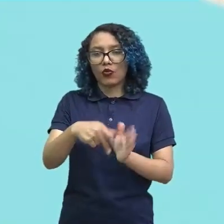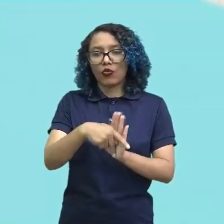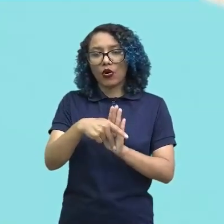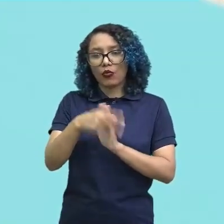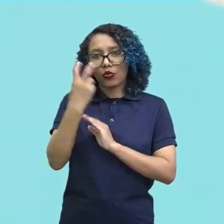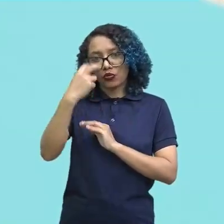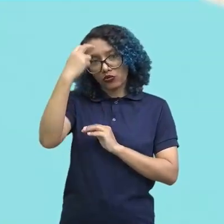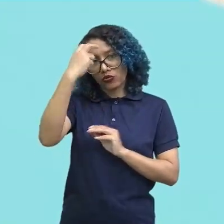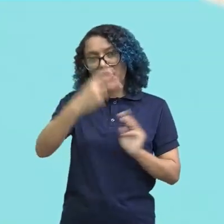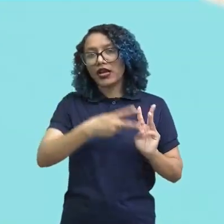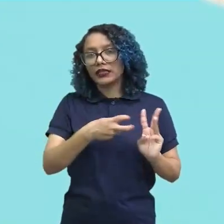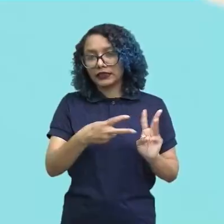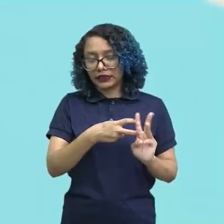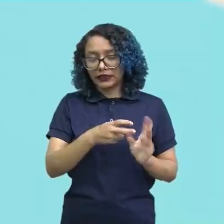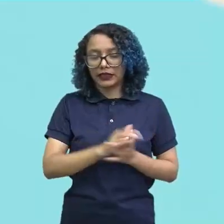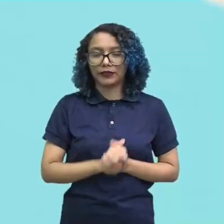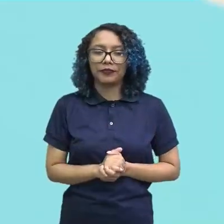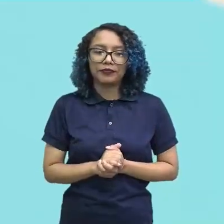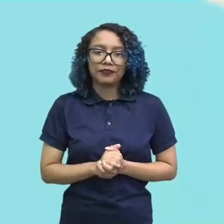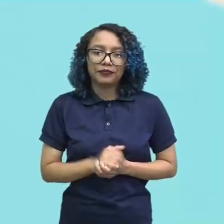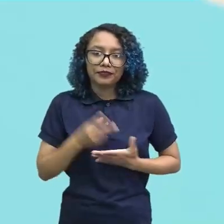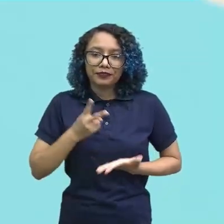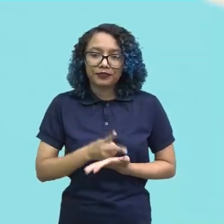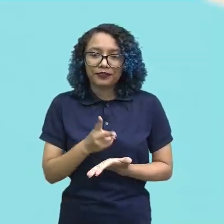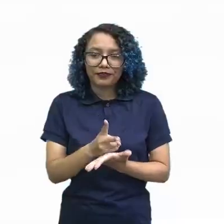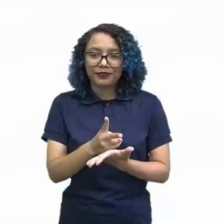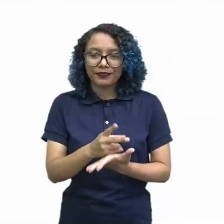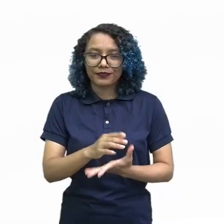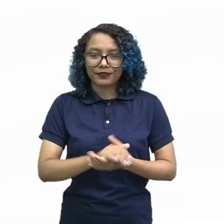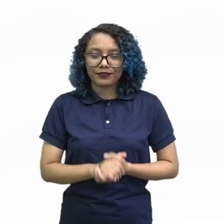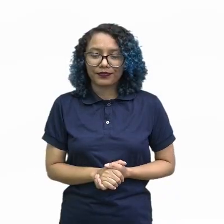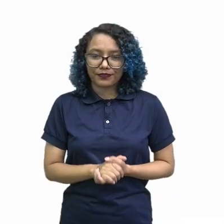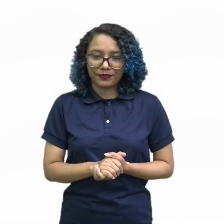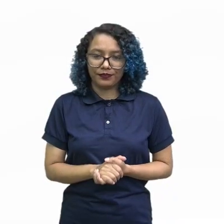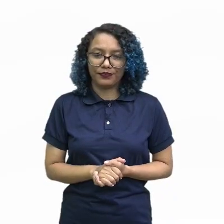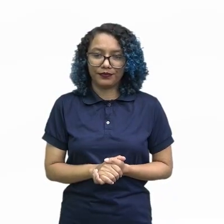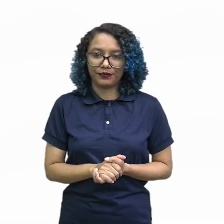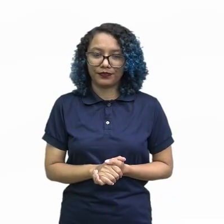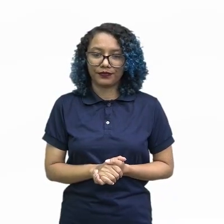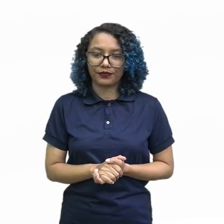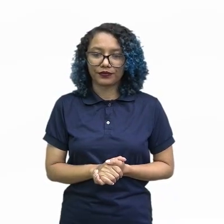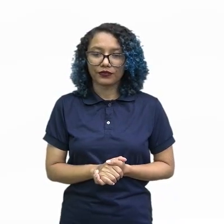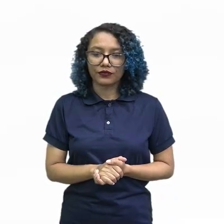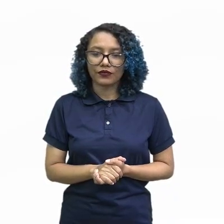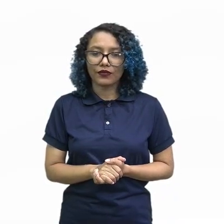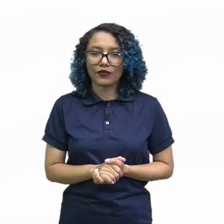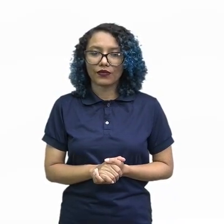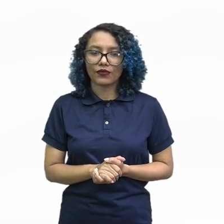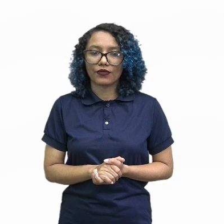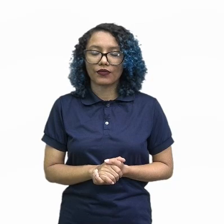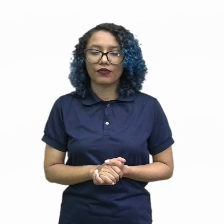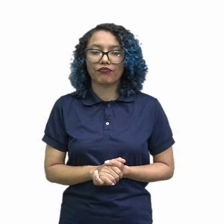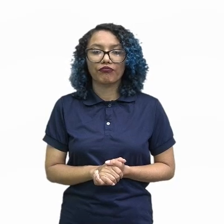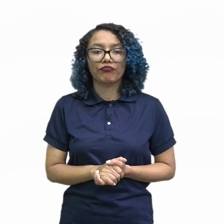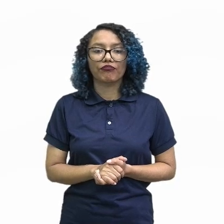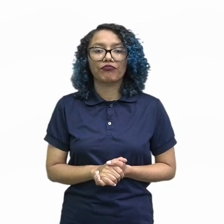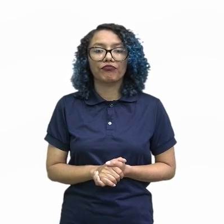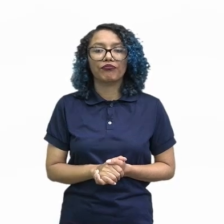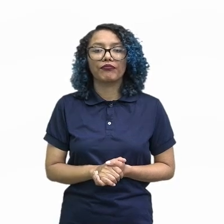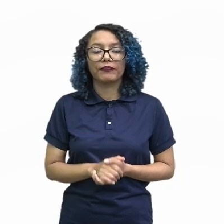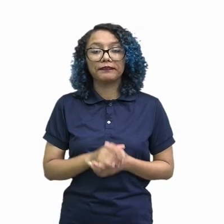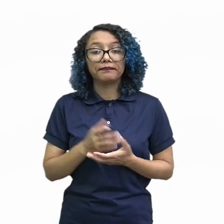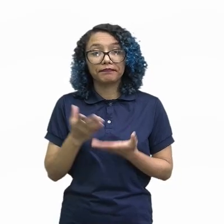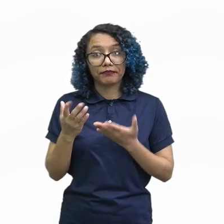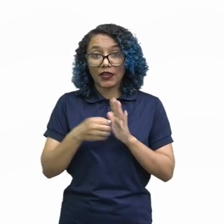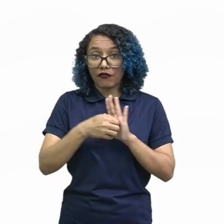cultura indígena. Seguindo aí com o nosso texto, observem que nós vamos ter exatamente essa figura de pensamento